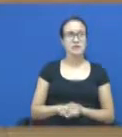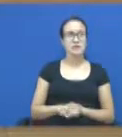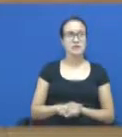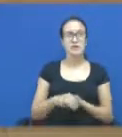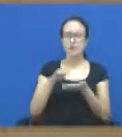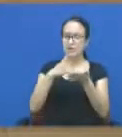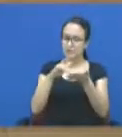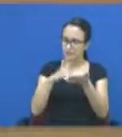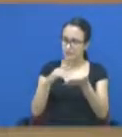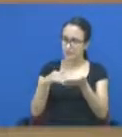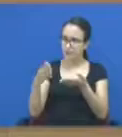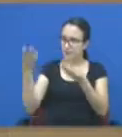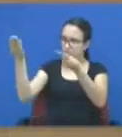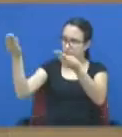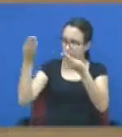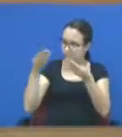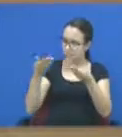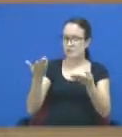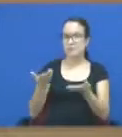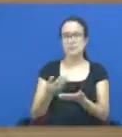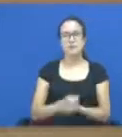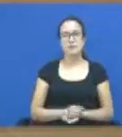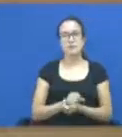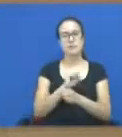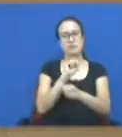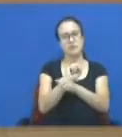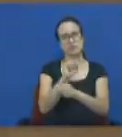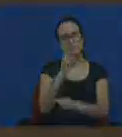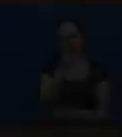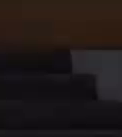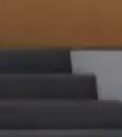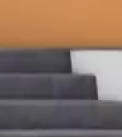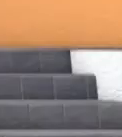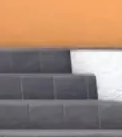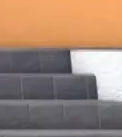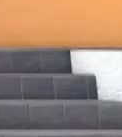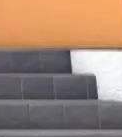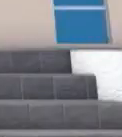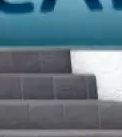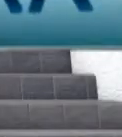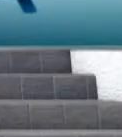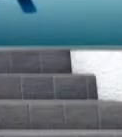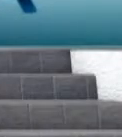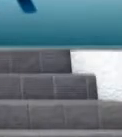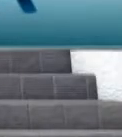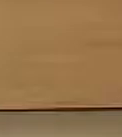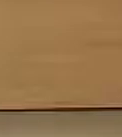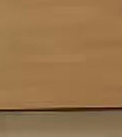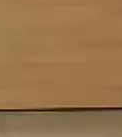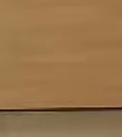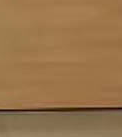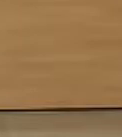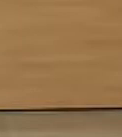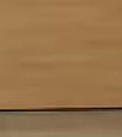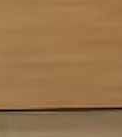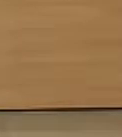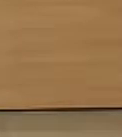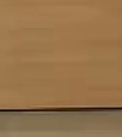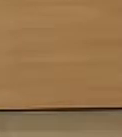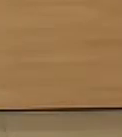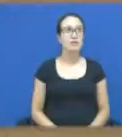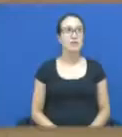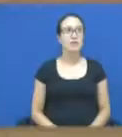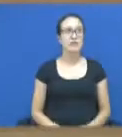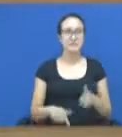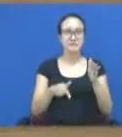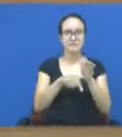Departamento de Expediente, compareça ao plenário, por favor. Os trabalhos estão suspensos. Trabalhos estão reabertos. Partamos então para a apreciação do